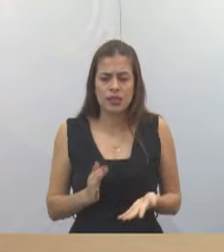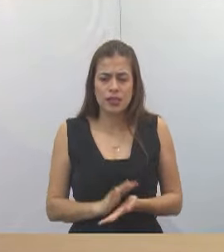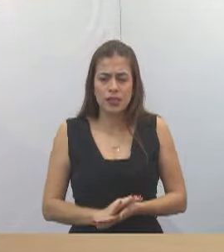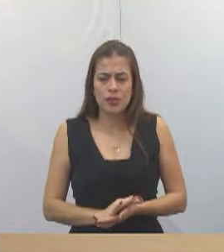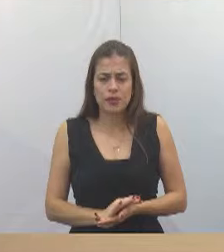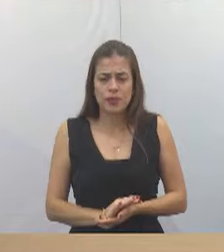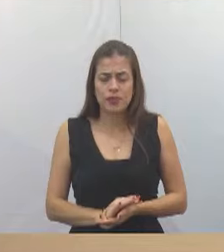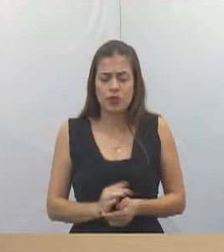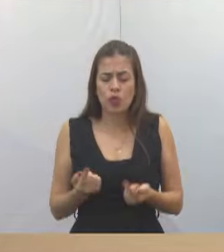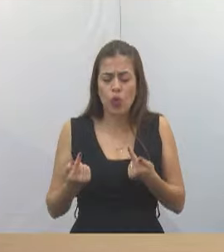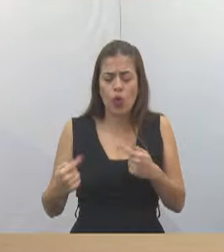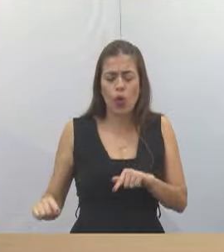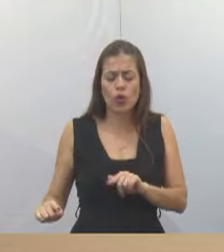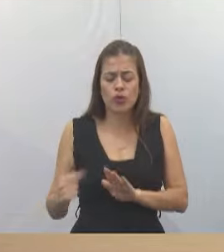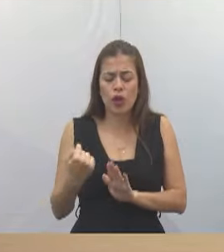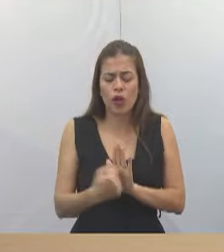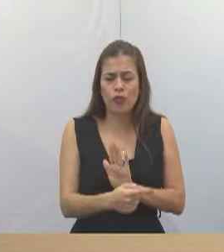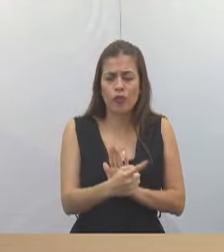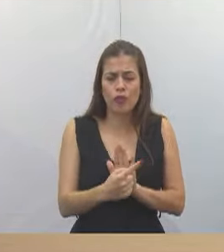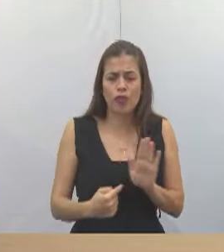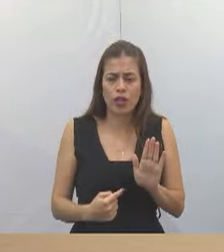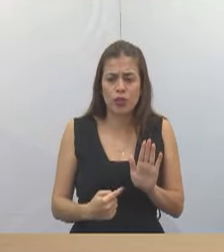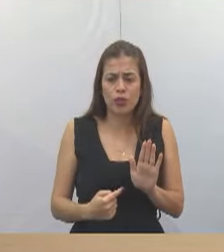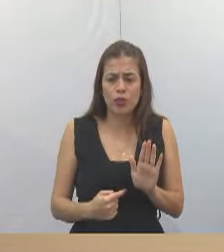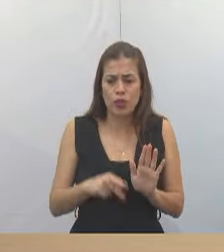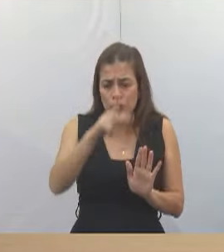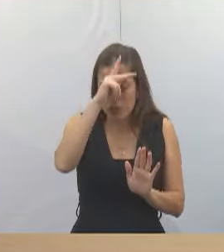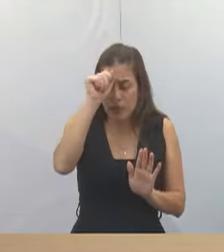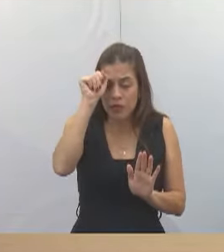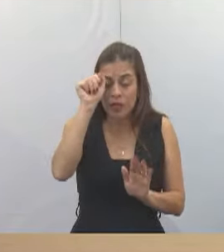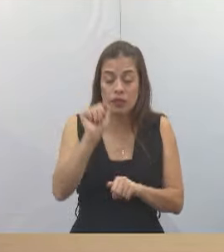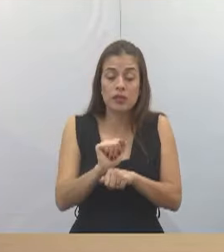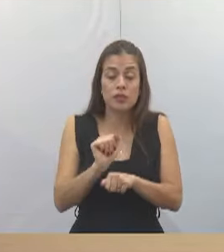serei contrário ao veto do prefeito e espero que